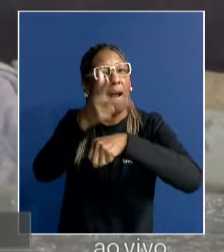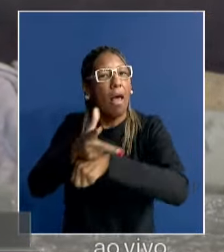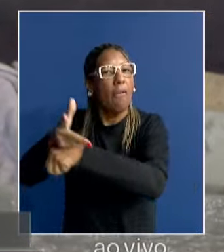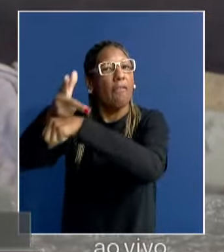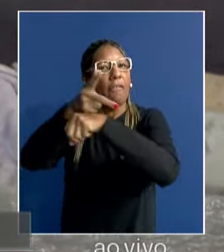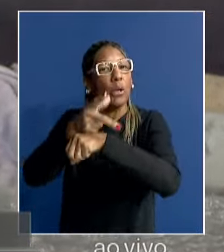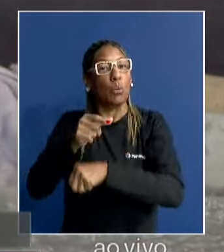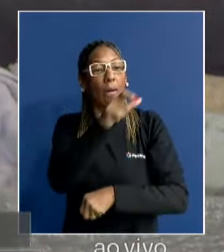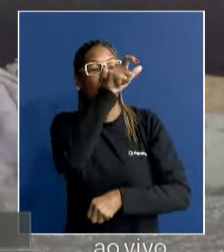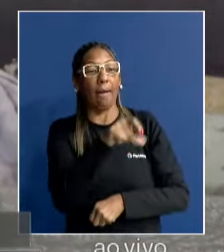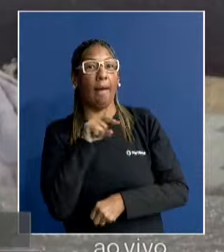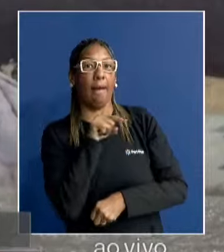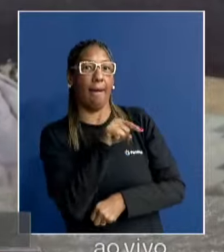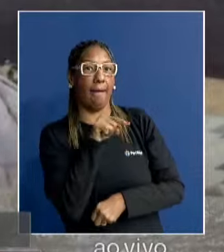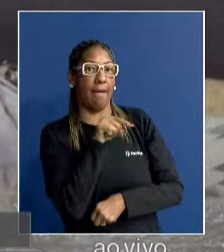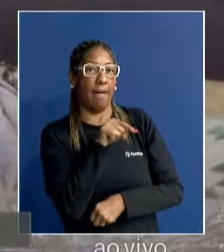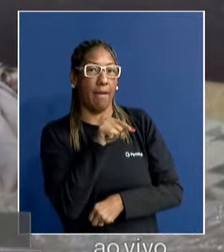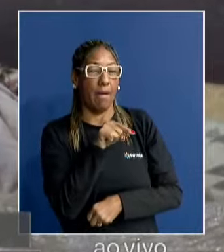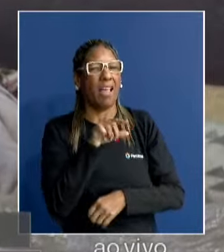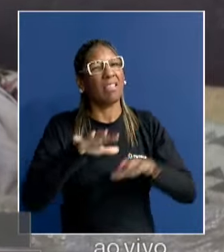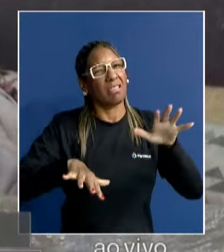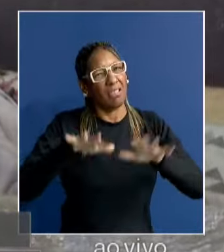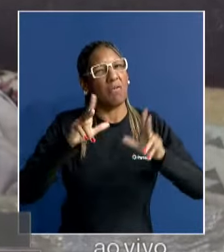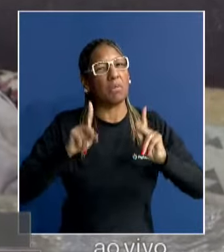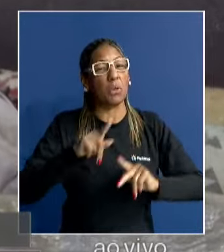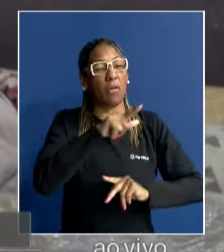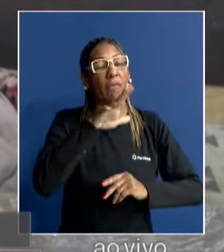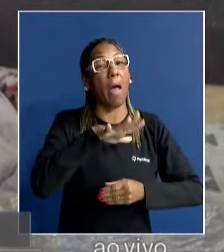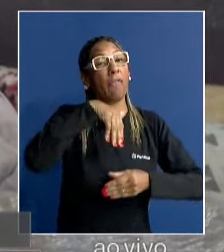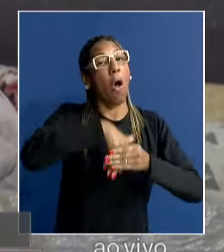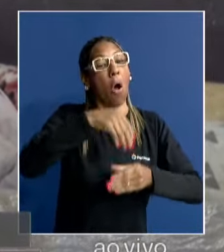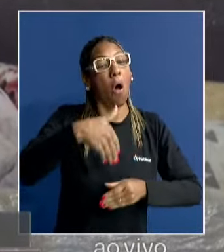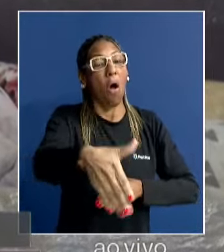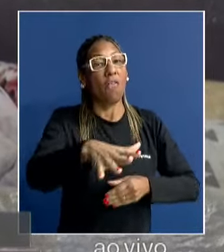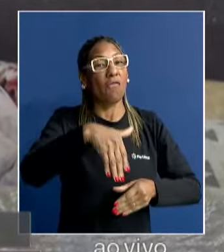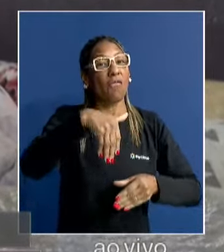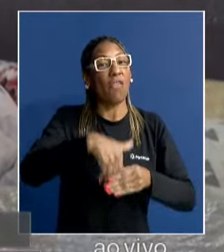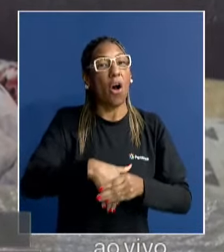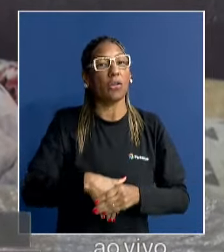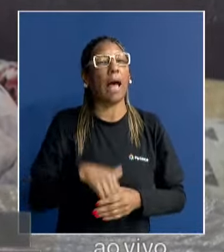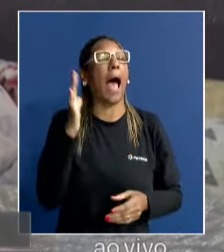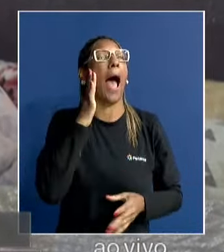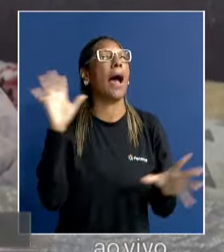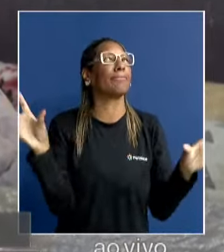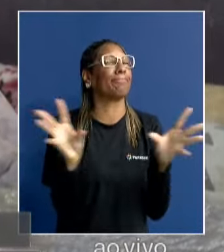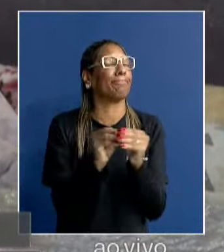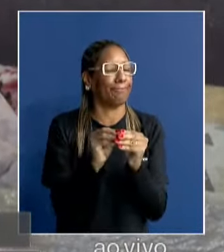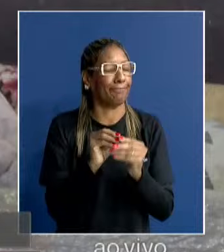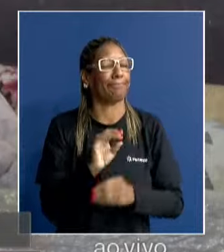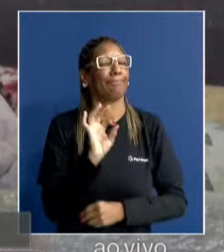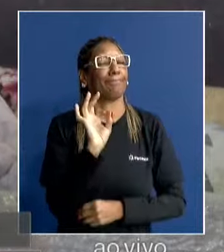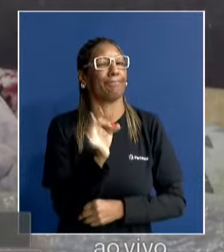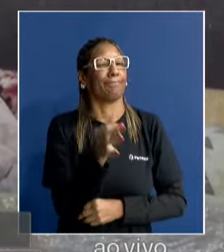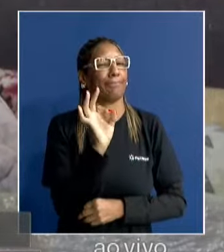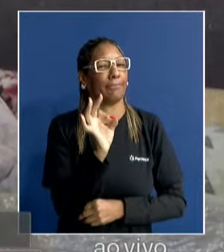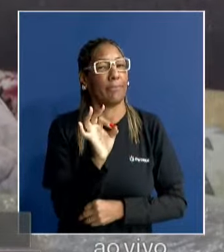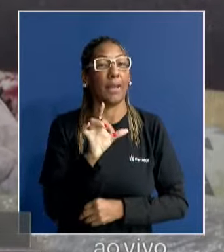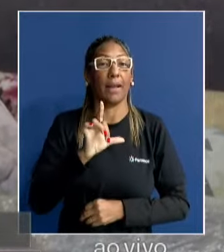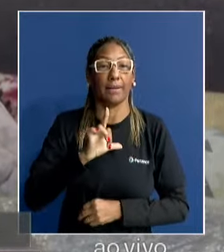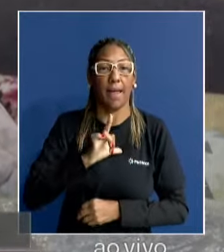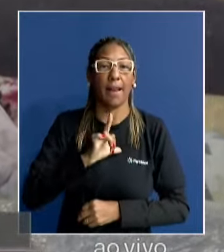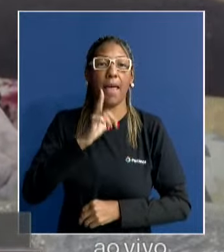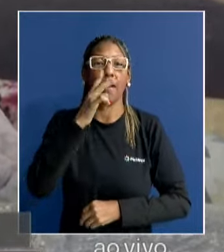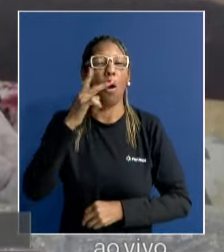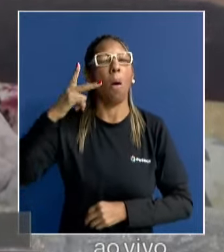gravando ele, provavelmente é uma pessoa que vai se candidatar, né, nas eleições ainda deste ano, então teria virado uma